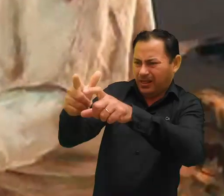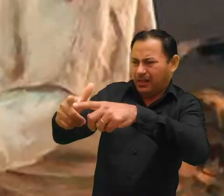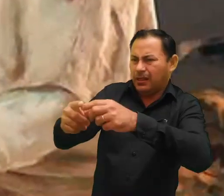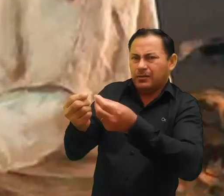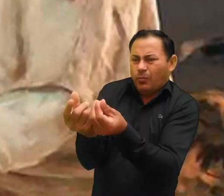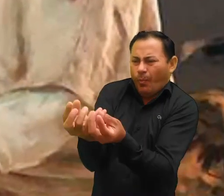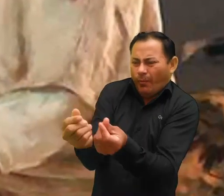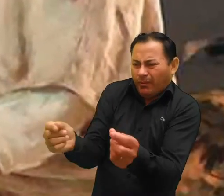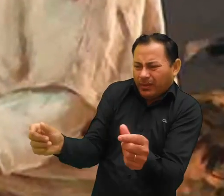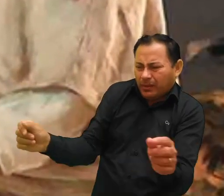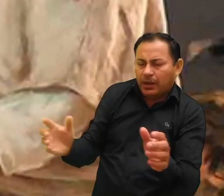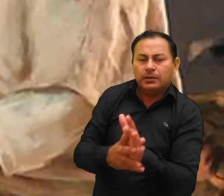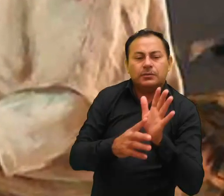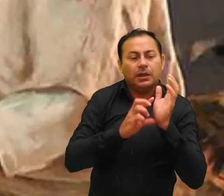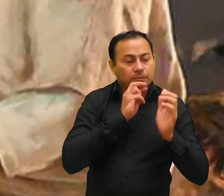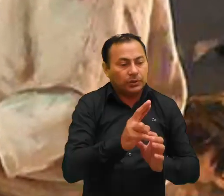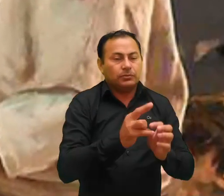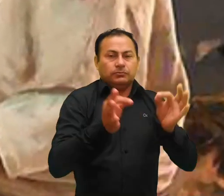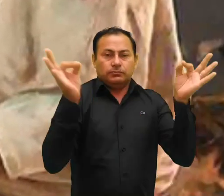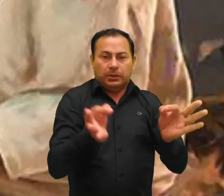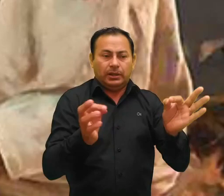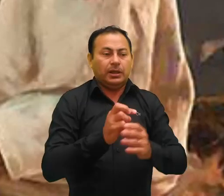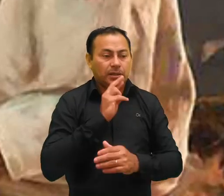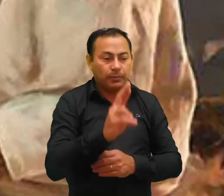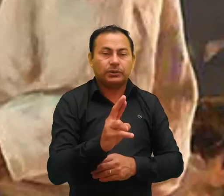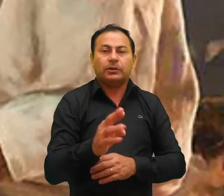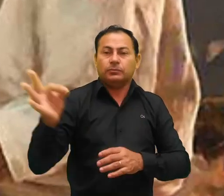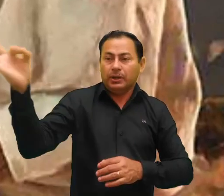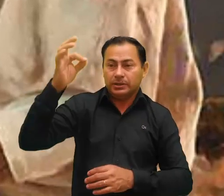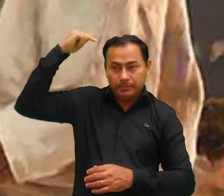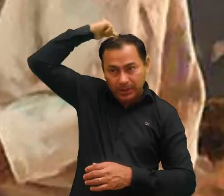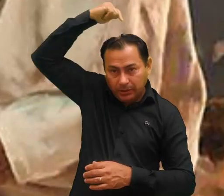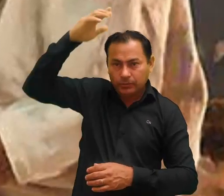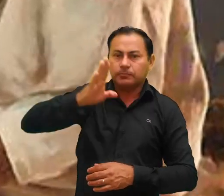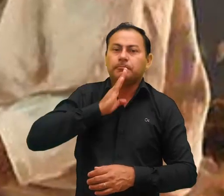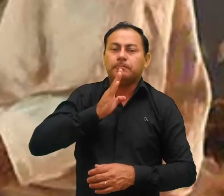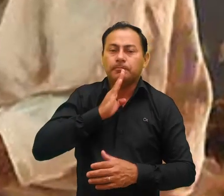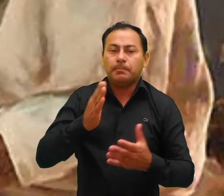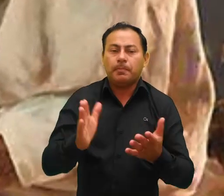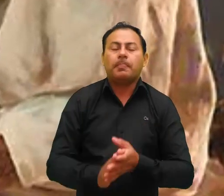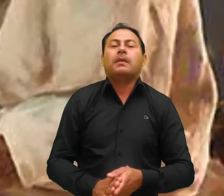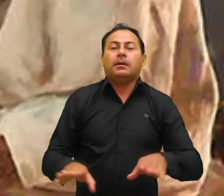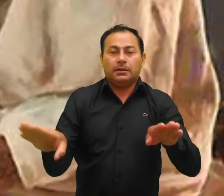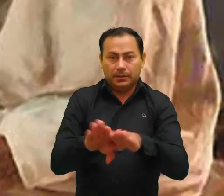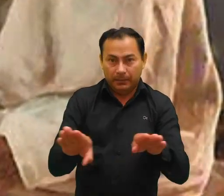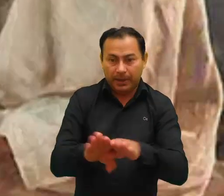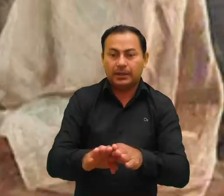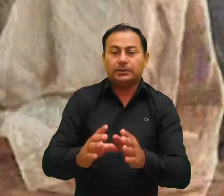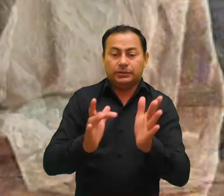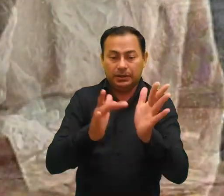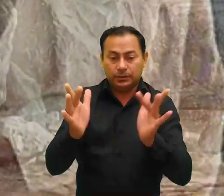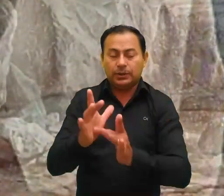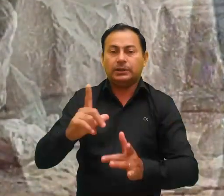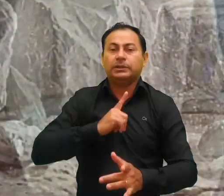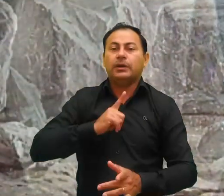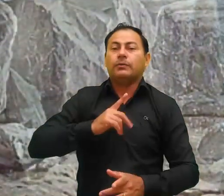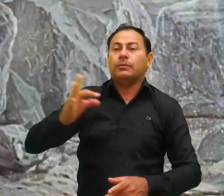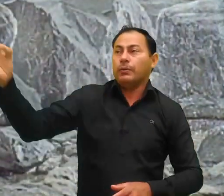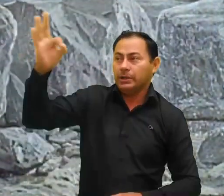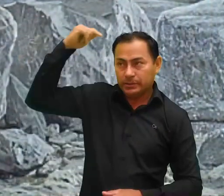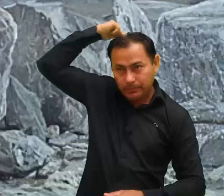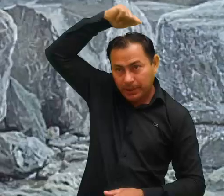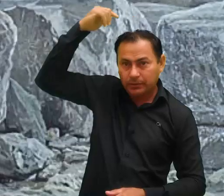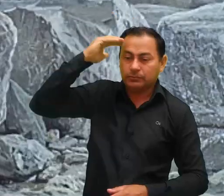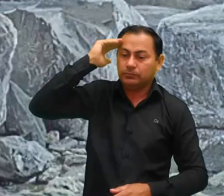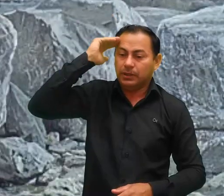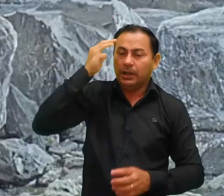respondeu com um conhecimento perfeito das Escrituras. Ele respondeu no Espírito do conhecimento. Ele também tinha o espírito de